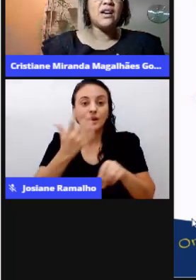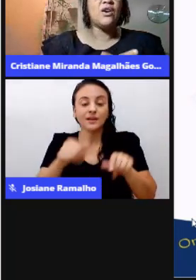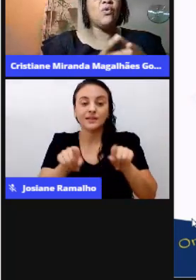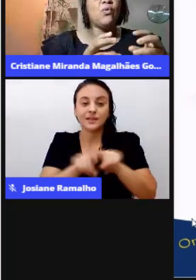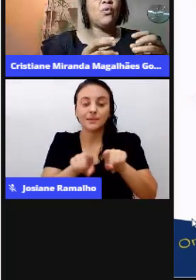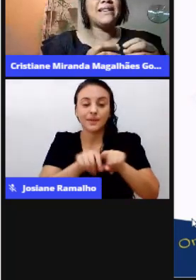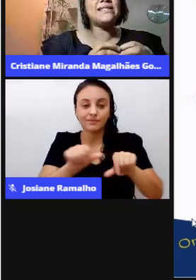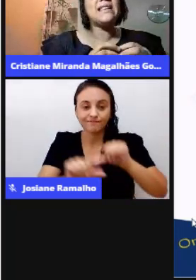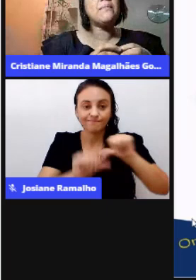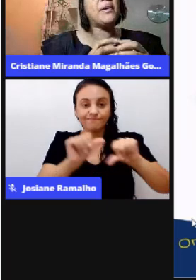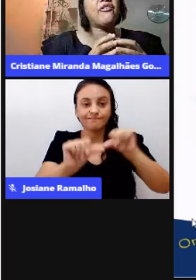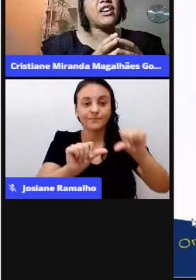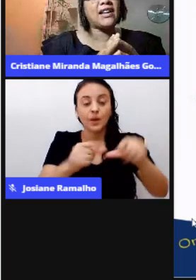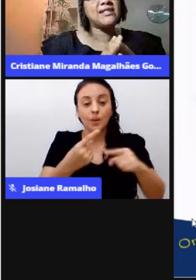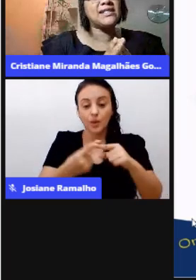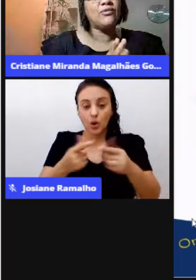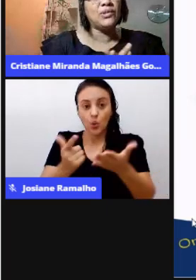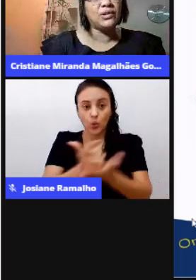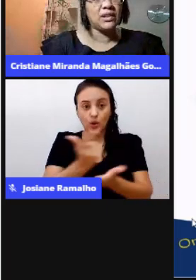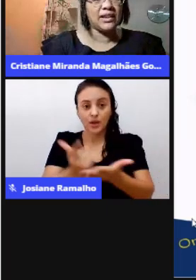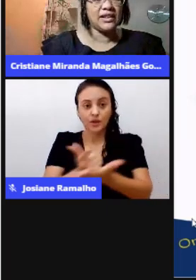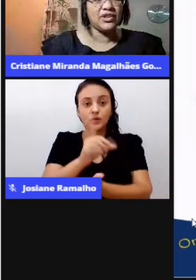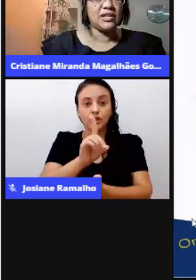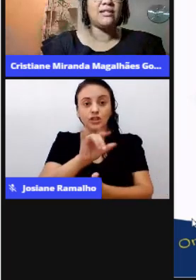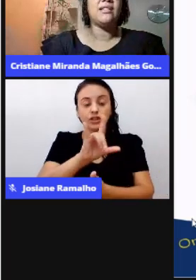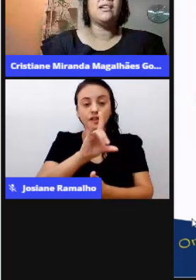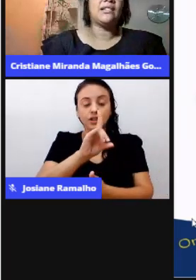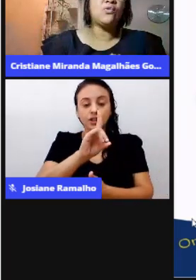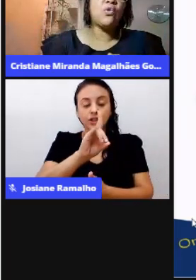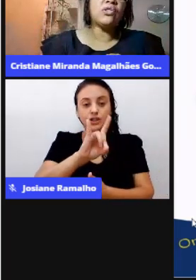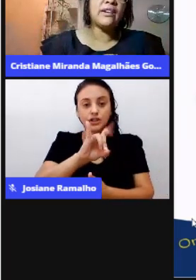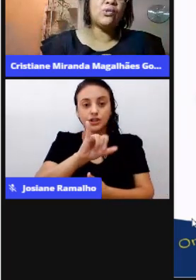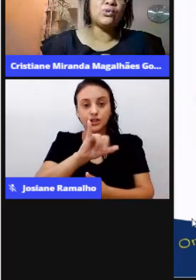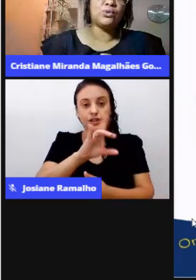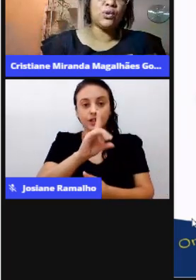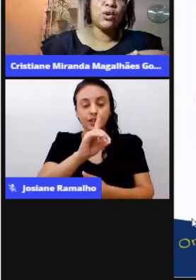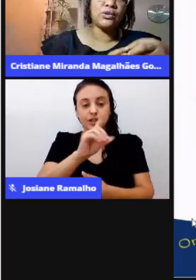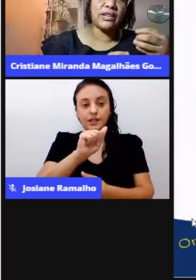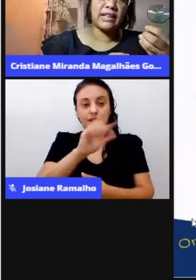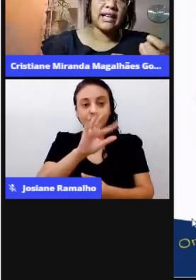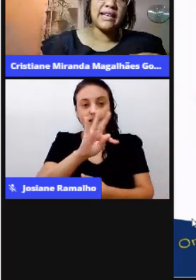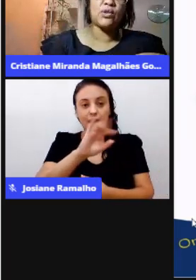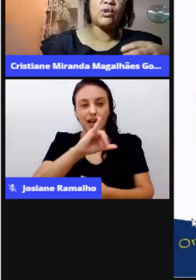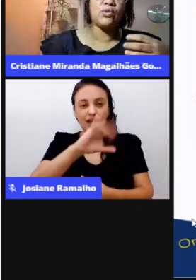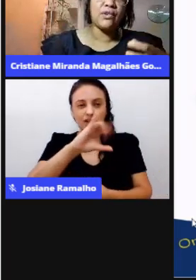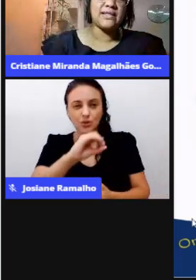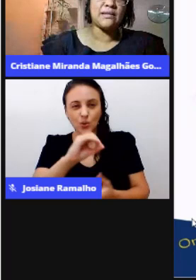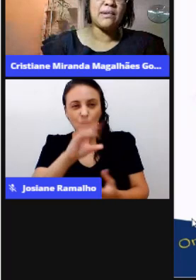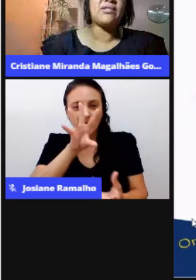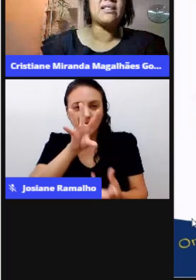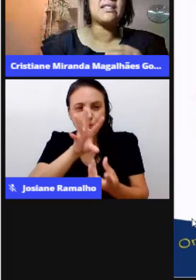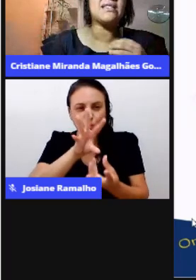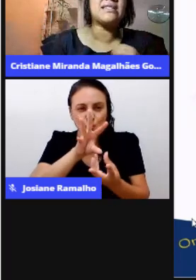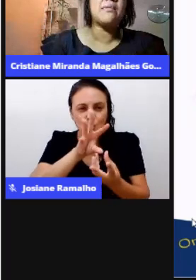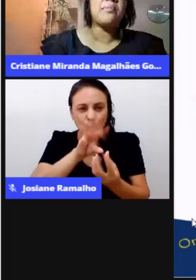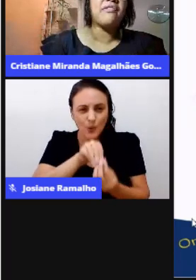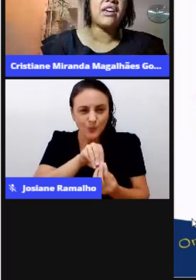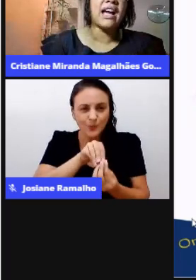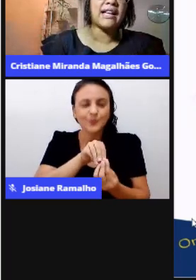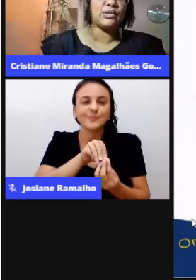nós uma simplificação muito grande. Então, o conteúdo todo que está ali, todo o conhecimento, ele